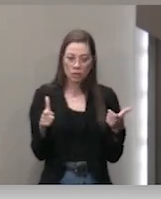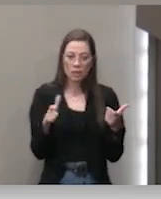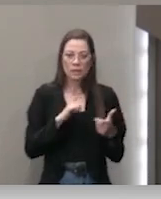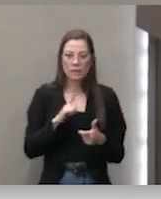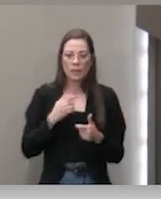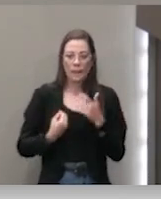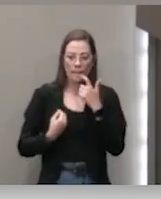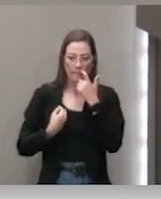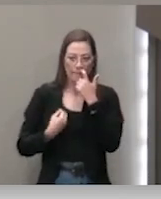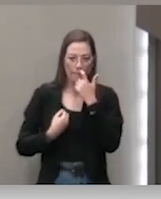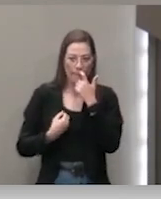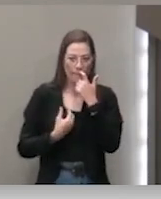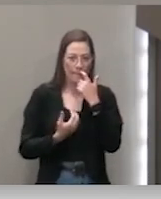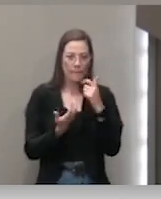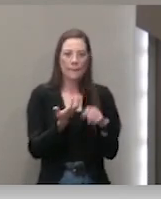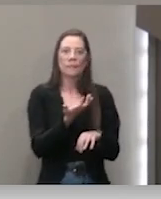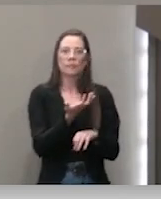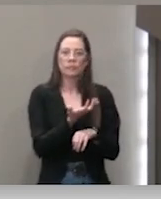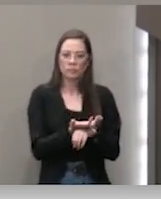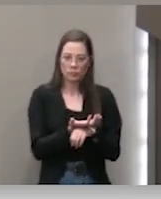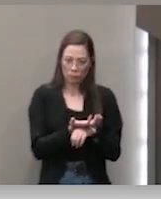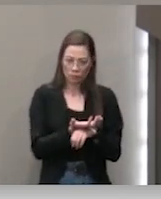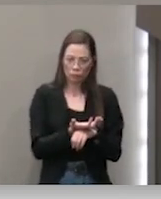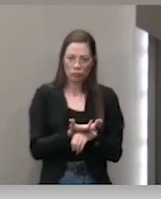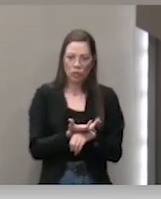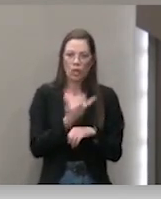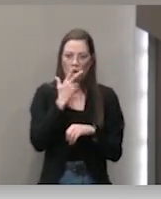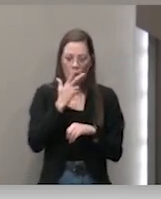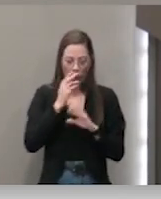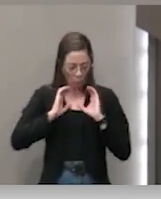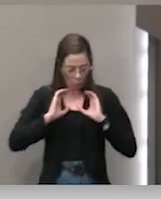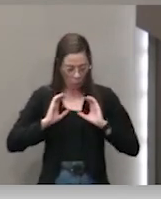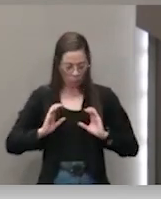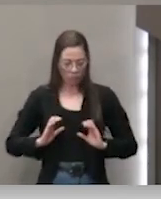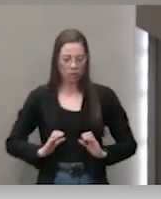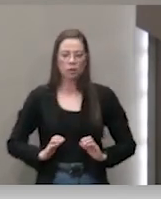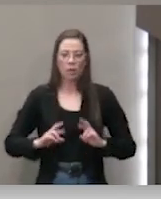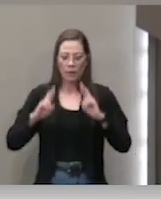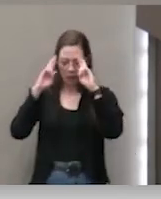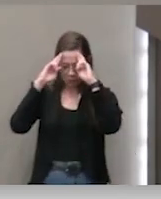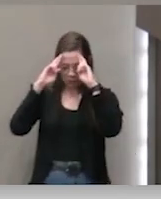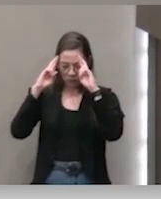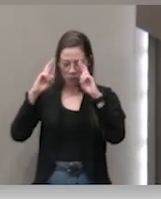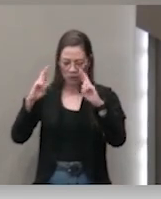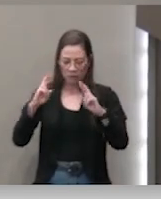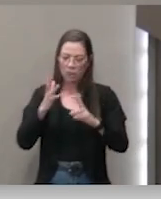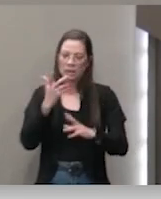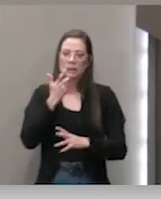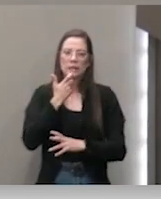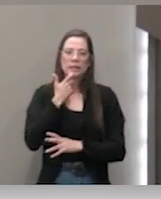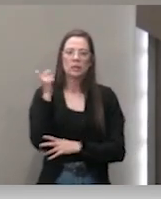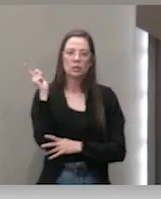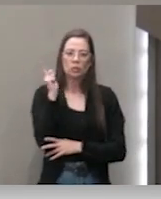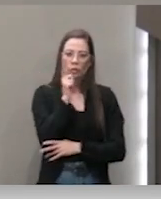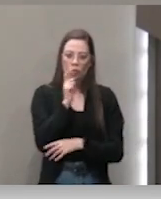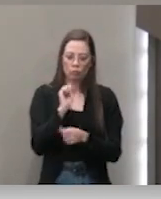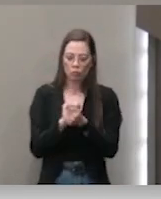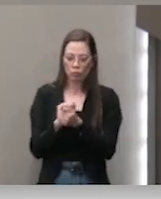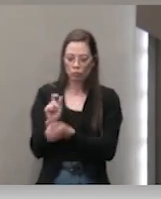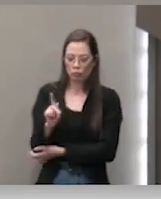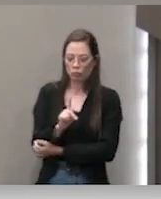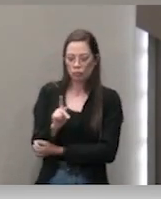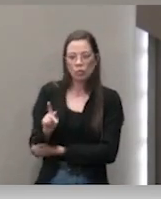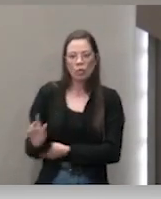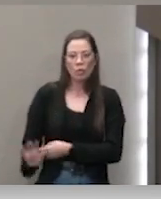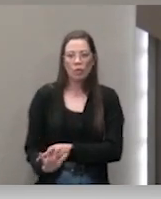que se tem é na disciplina, é no respeito que as crianças ganham aos professores,